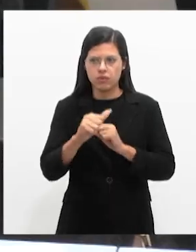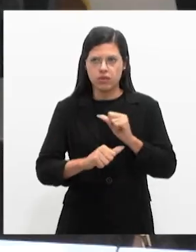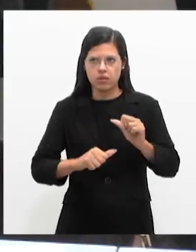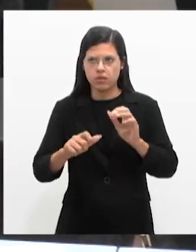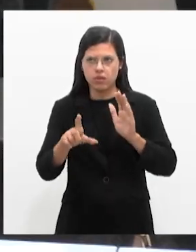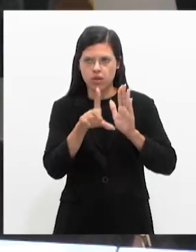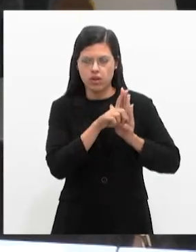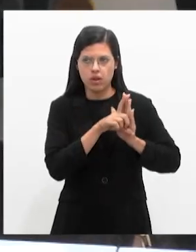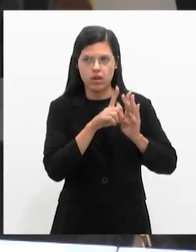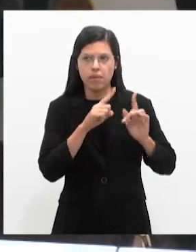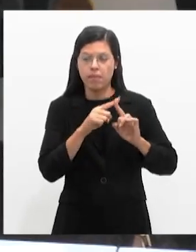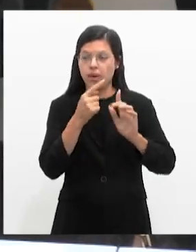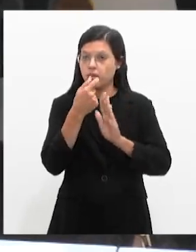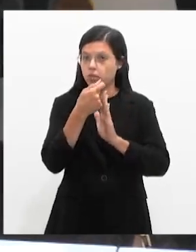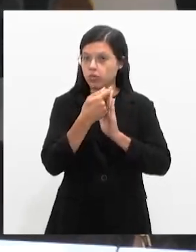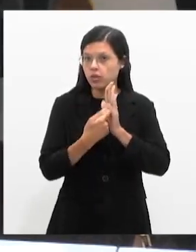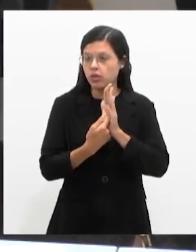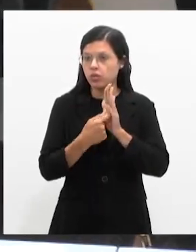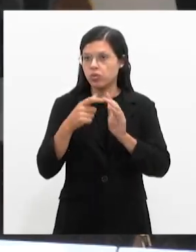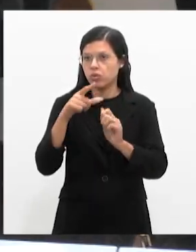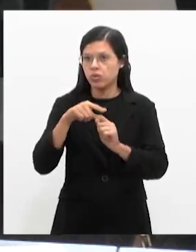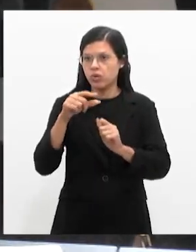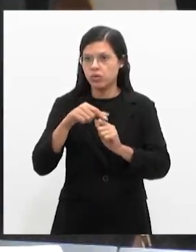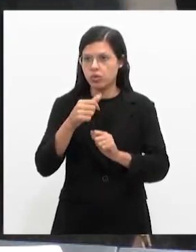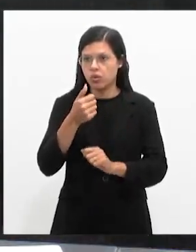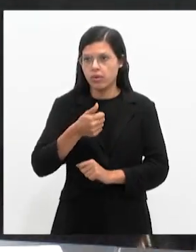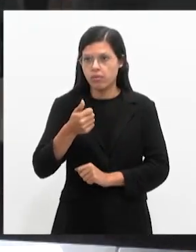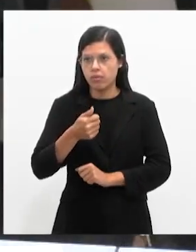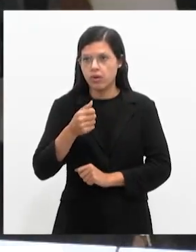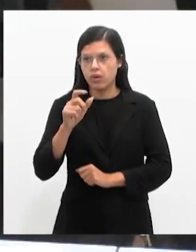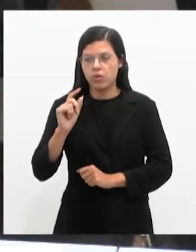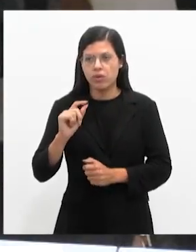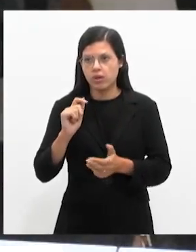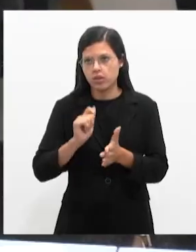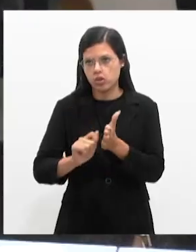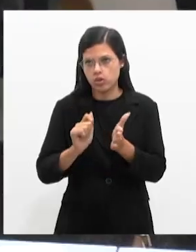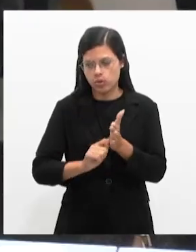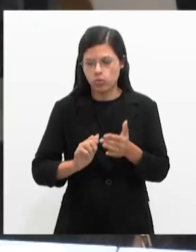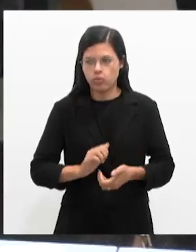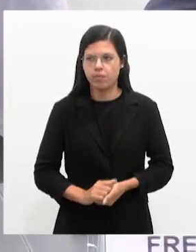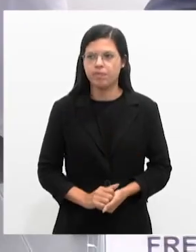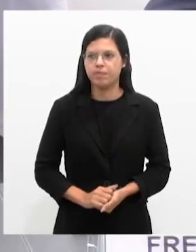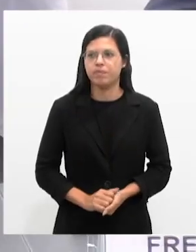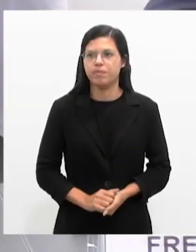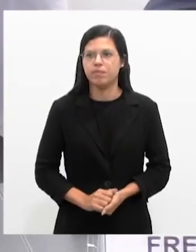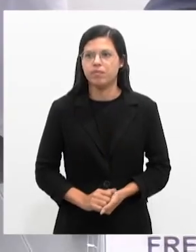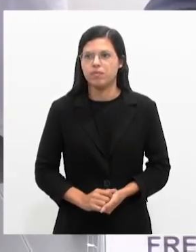mas no texto interno, no artigo 1º, que eu não estou vendo, o que está escrito?